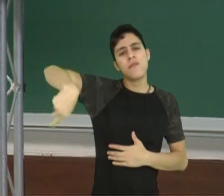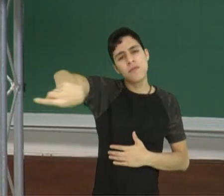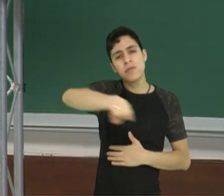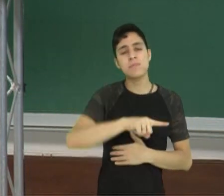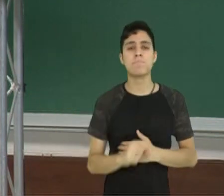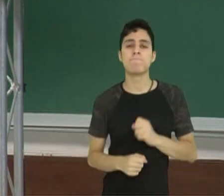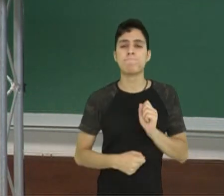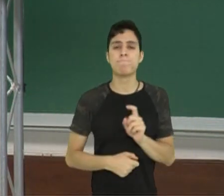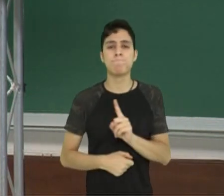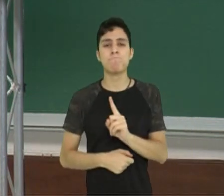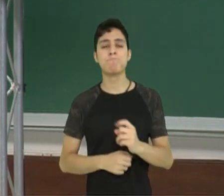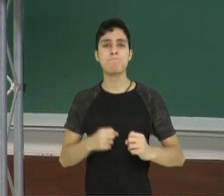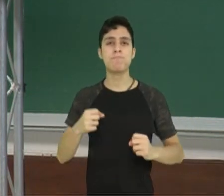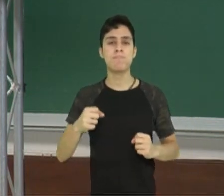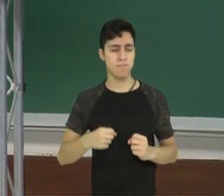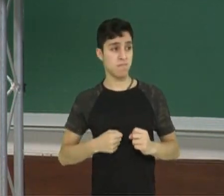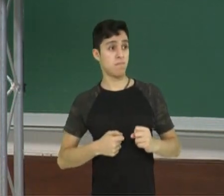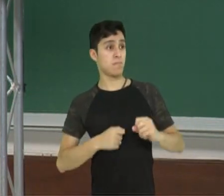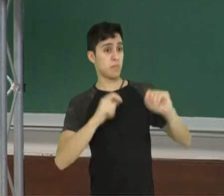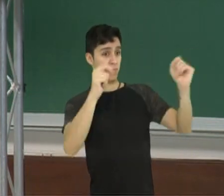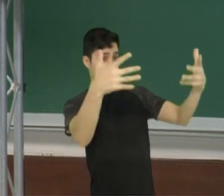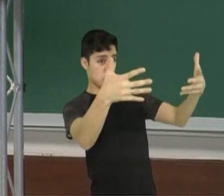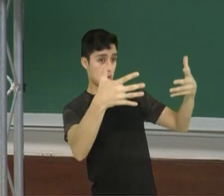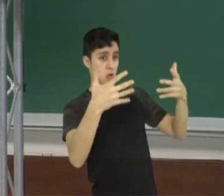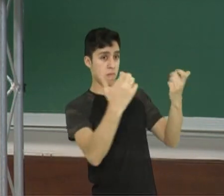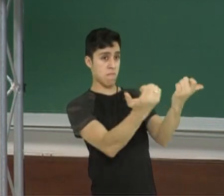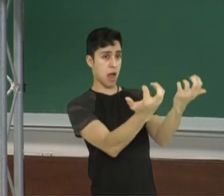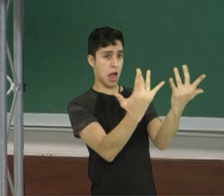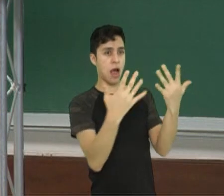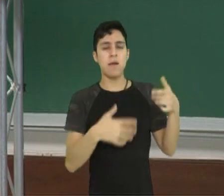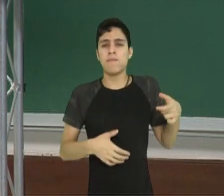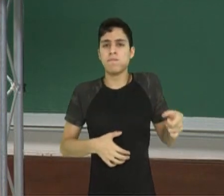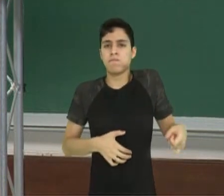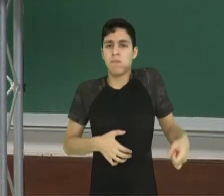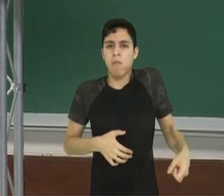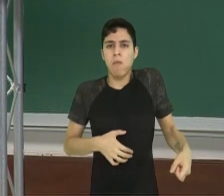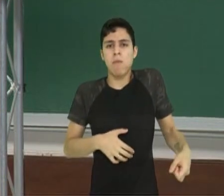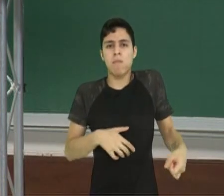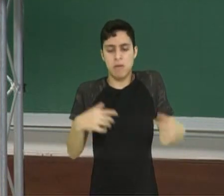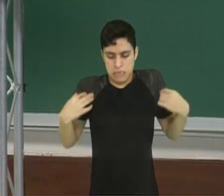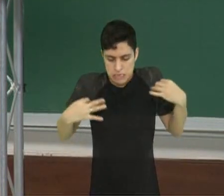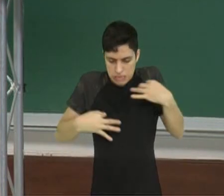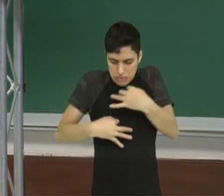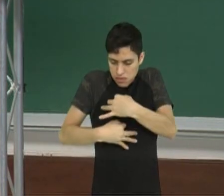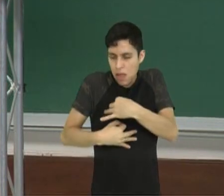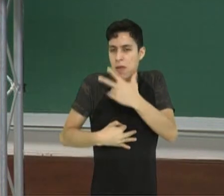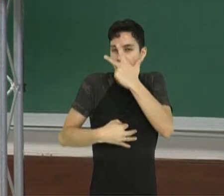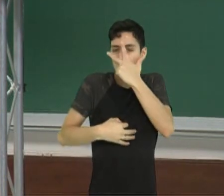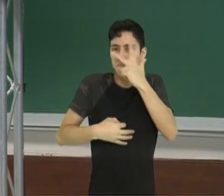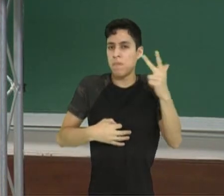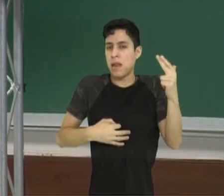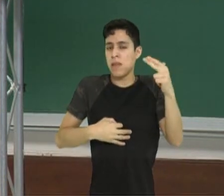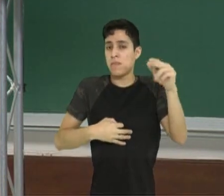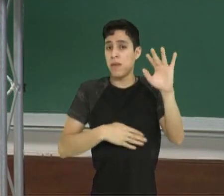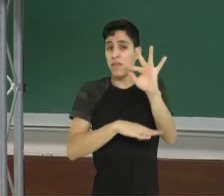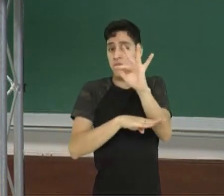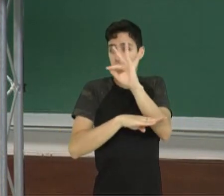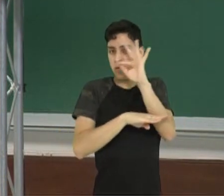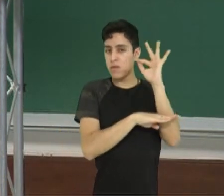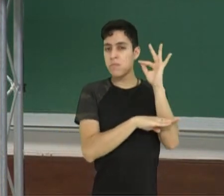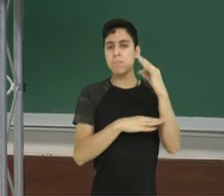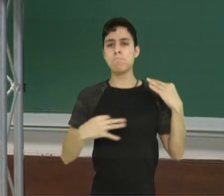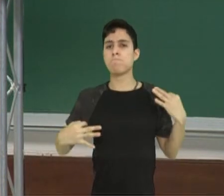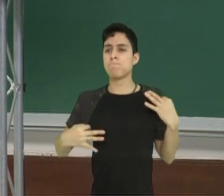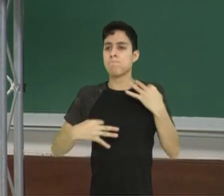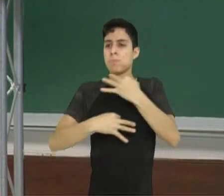grupo todo, né, vestido de executivo, inclusive tem pastas na mão, bolsas, essas roupas mais formais,